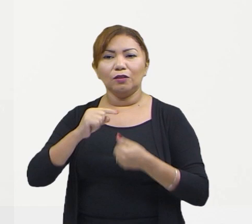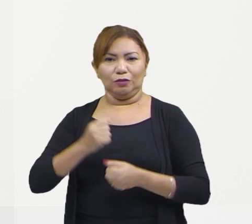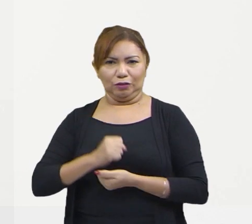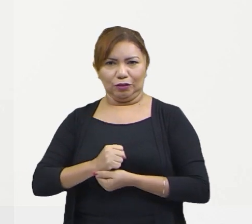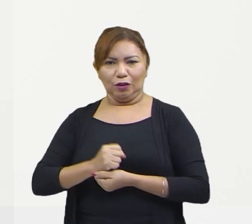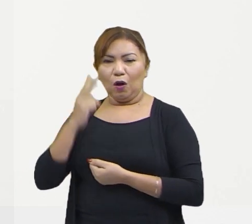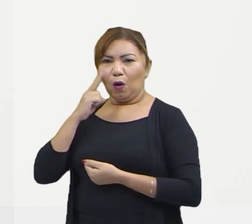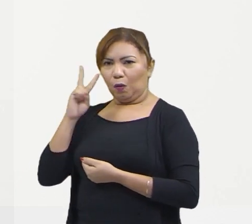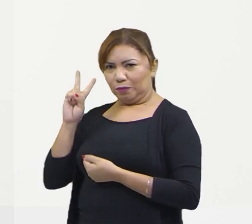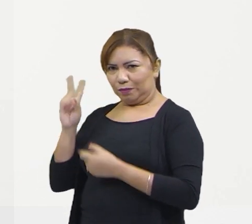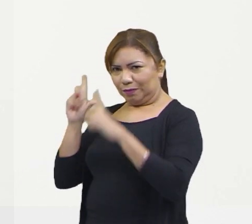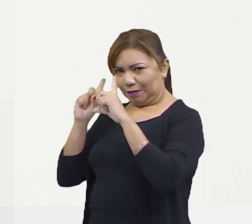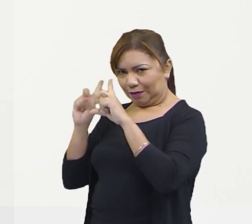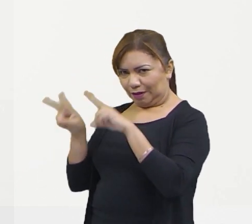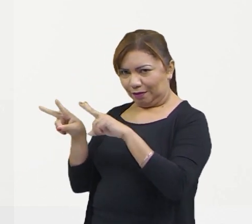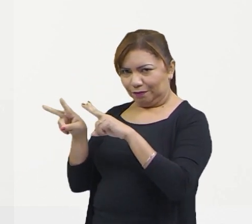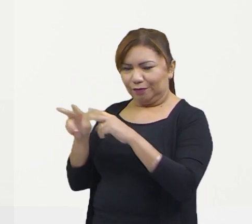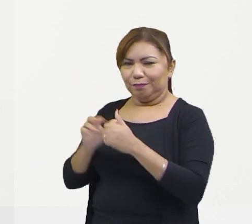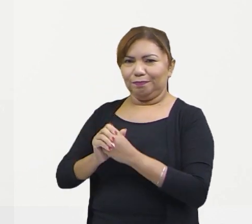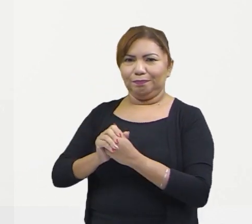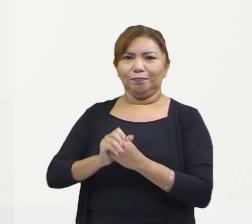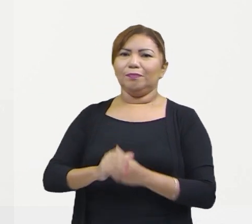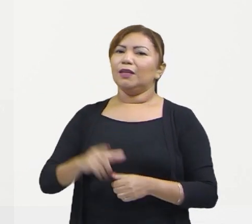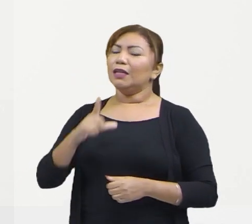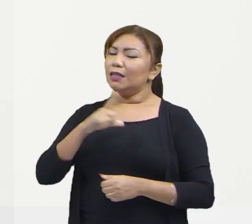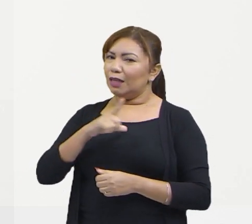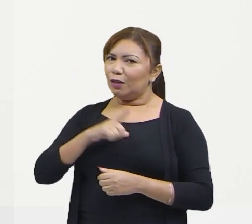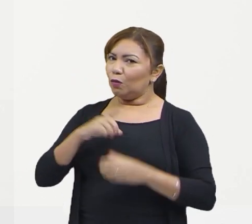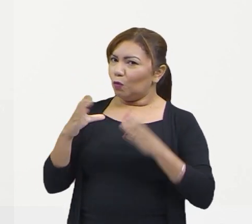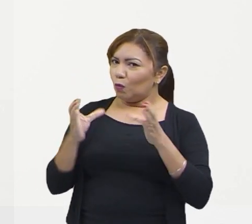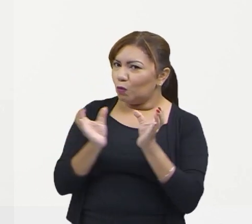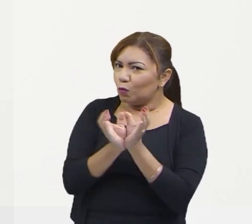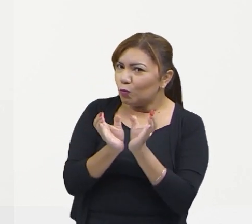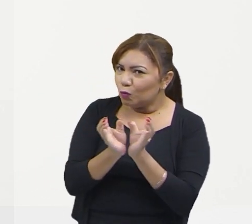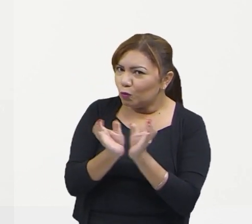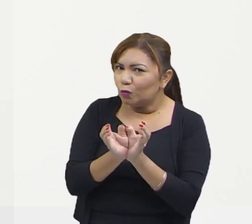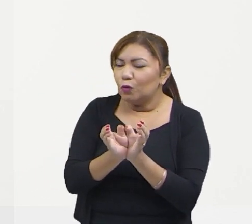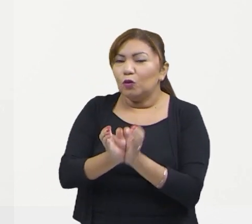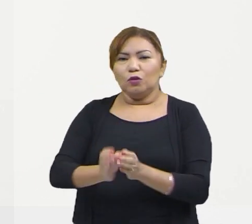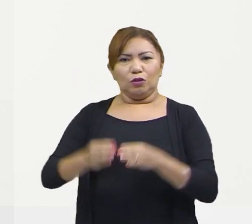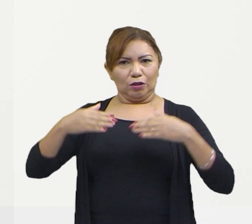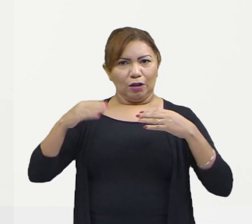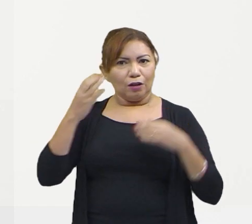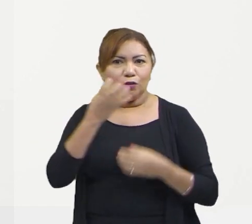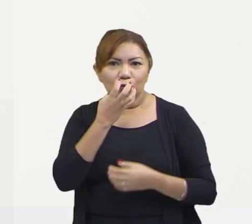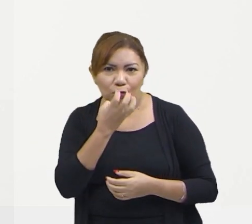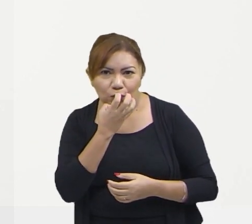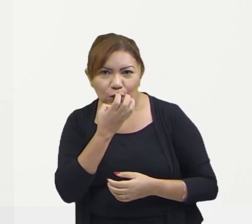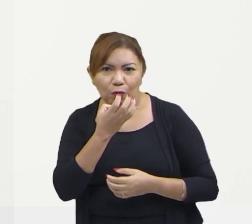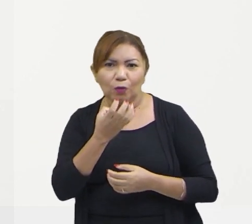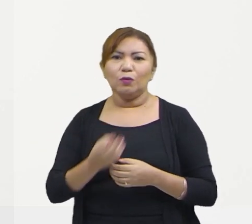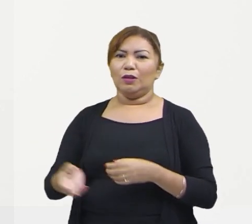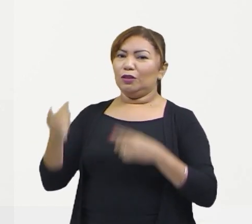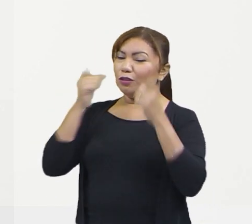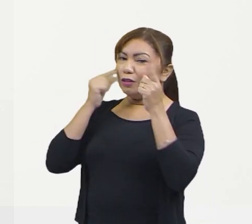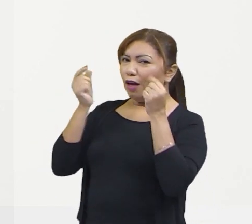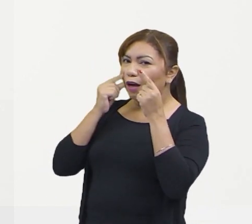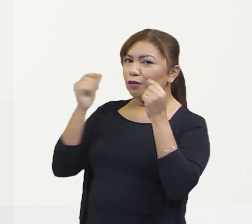esses conjuntos. Conjunto de cachorro, de gatos, de casas,